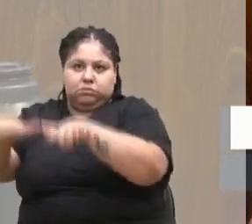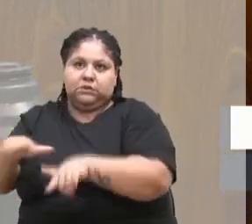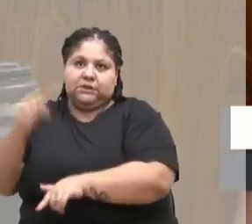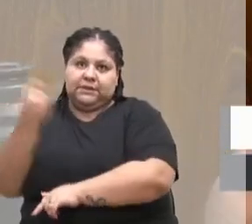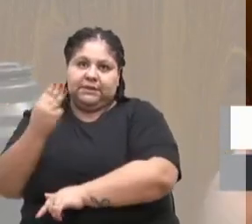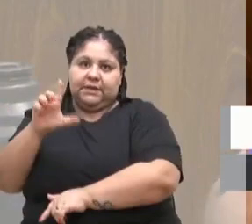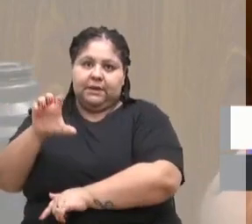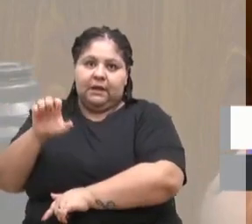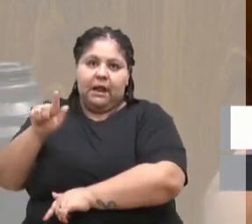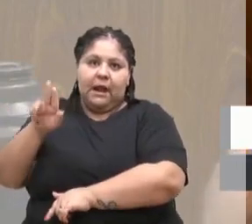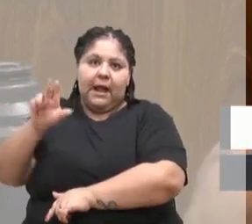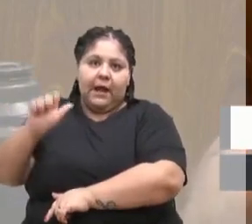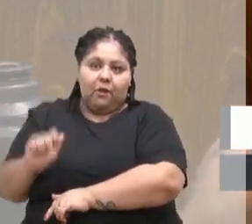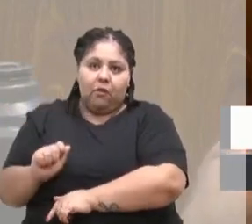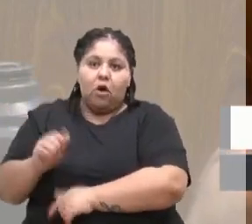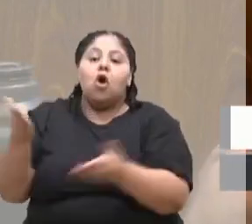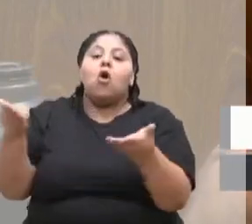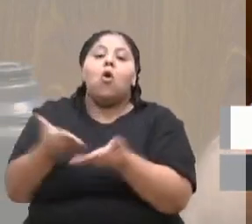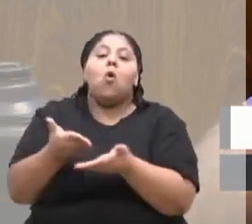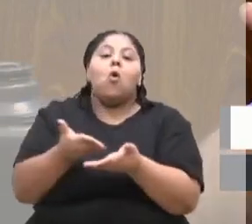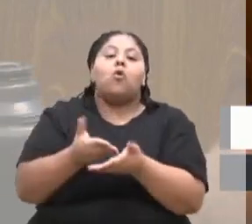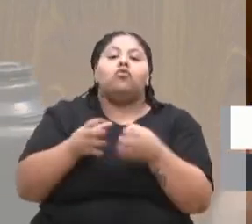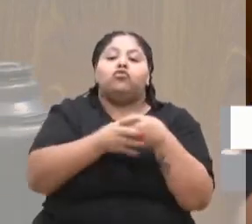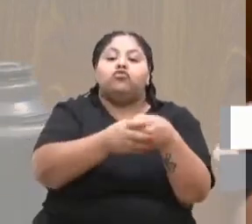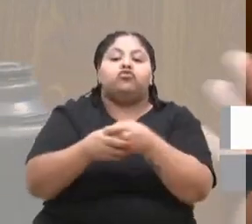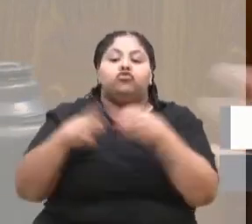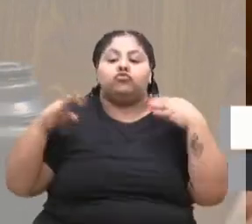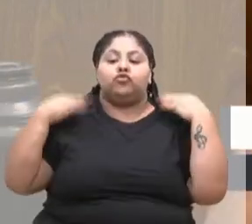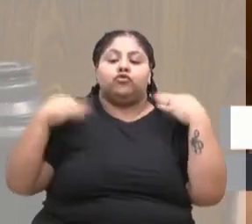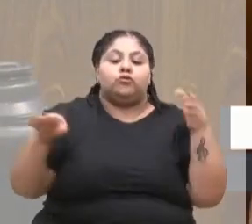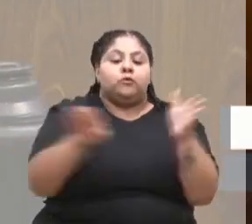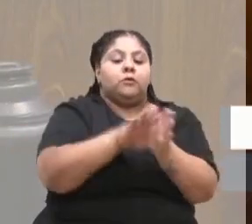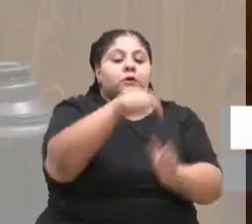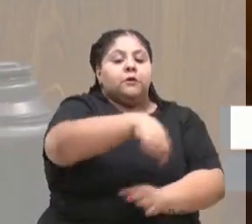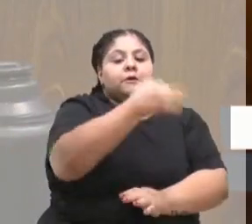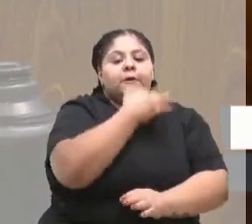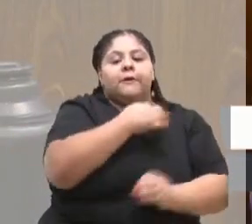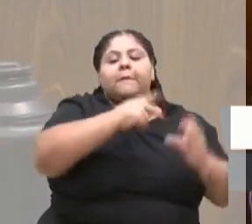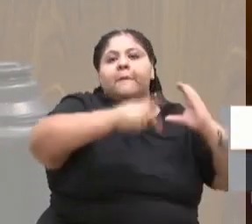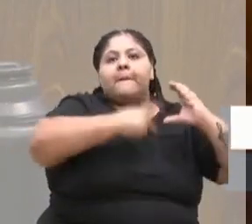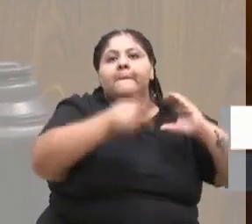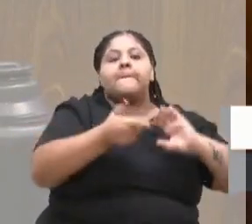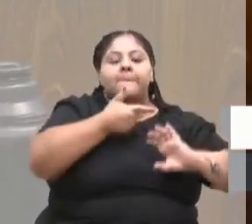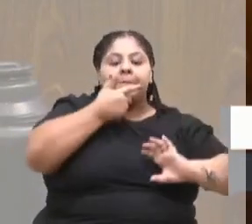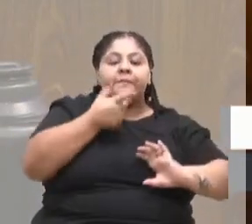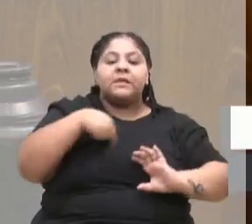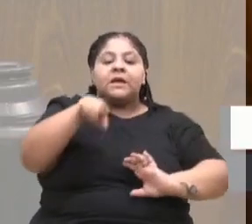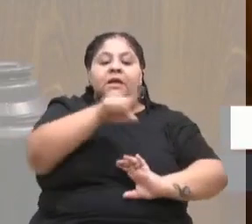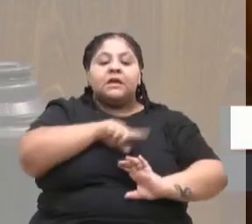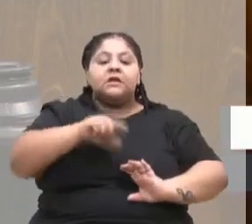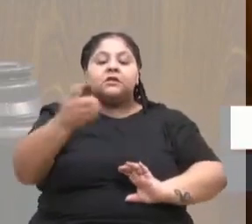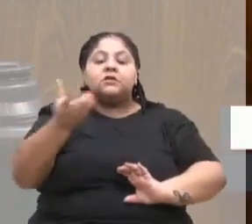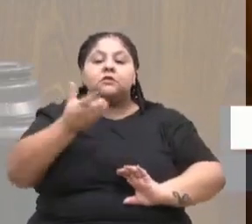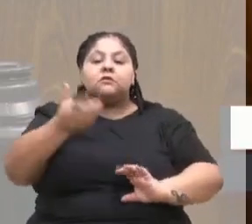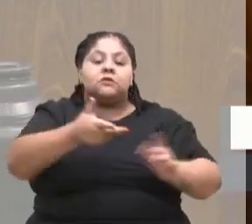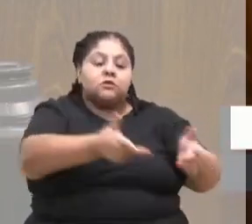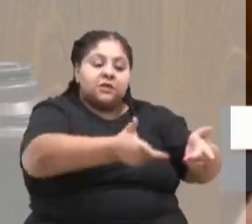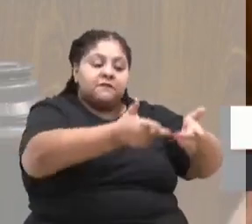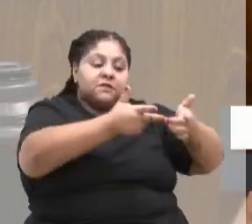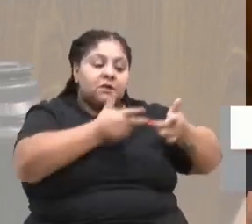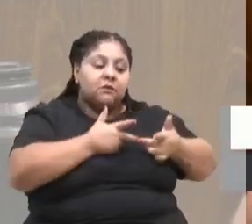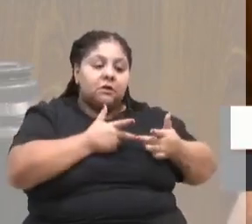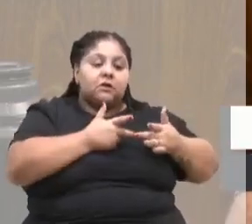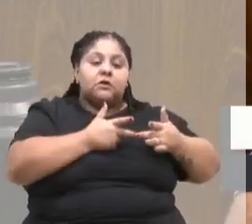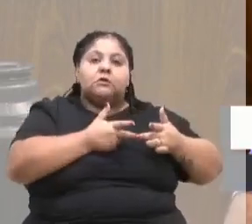vereadores, hoje, um grupo de turista que chegar em Caxias, aqui na Câmara, e disser o seguinte, olha, a gente quer visitar um parreiral, a gente quer